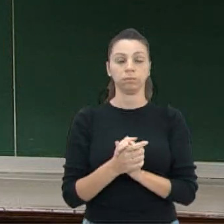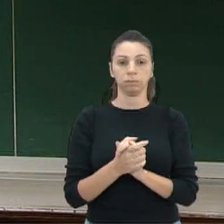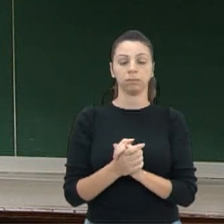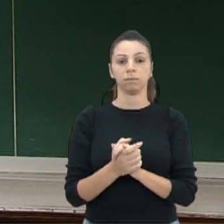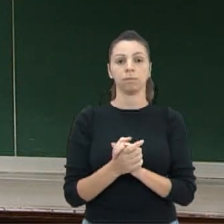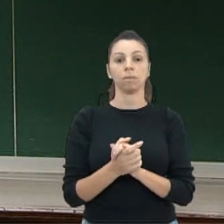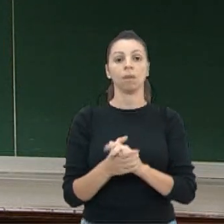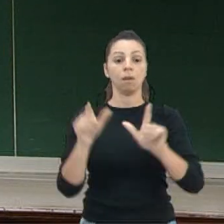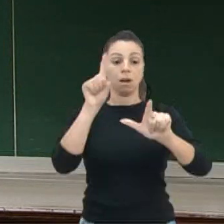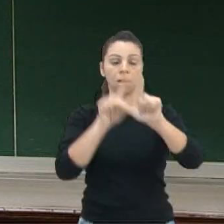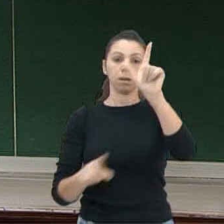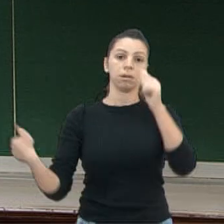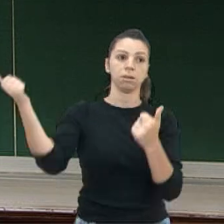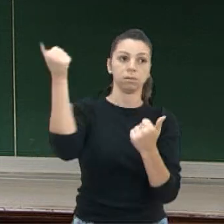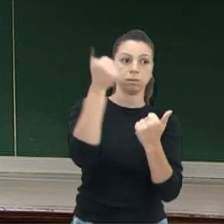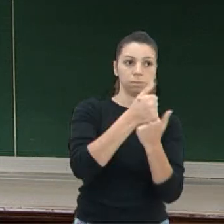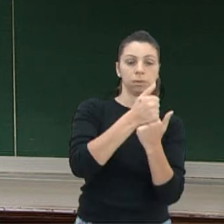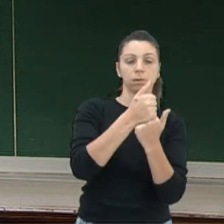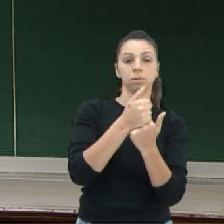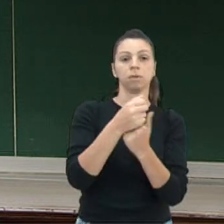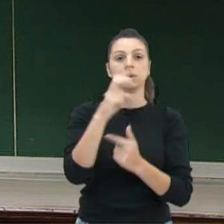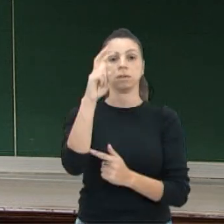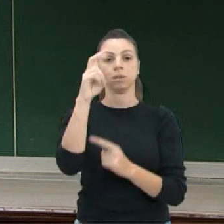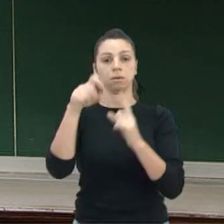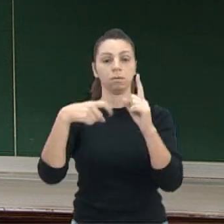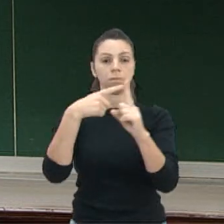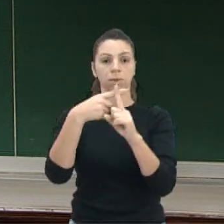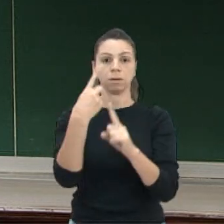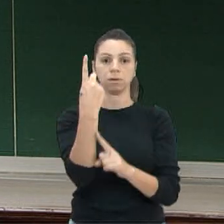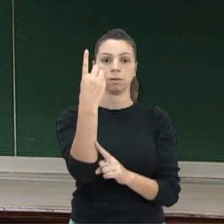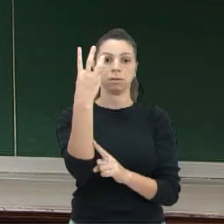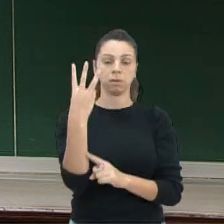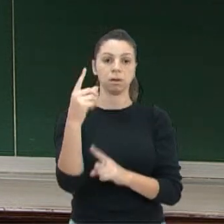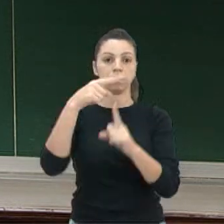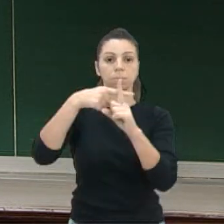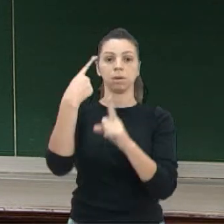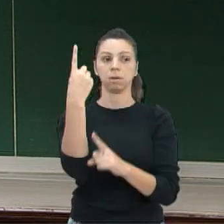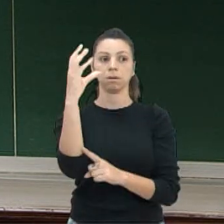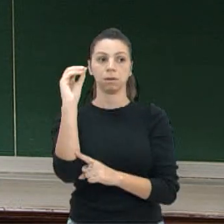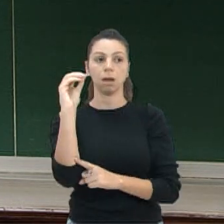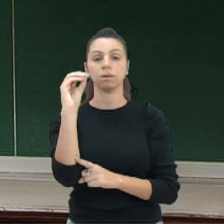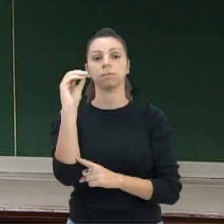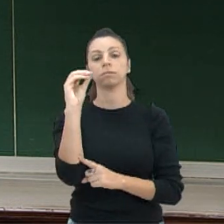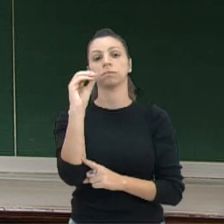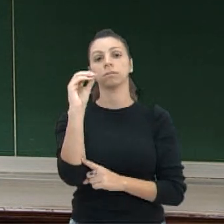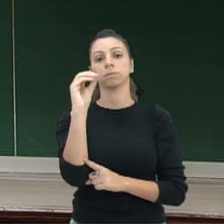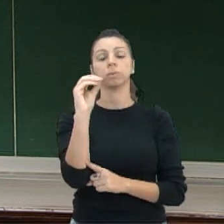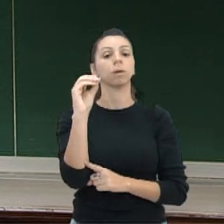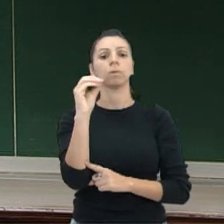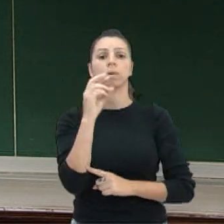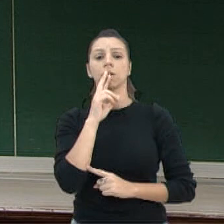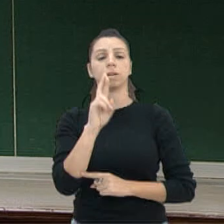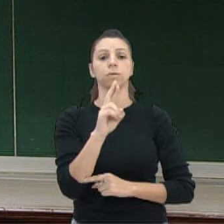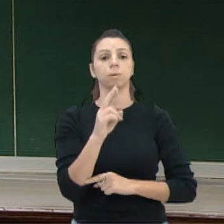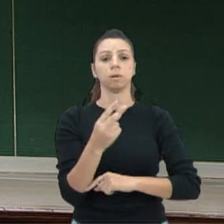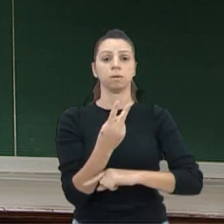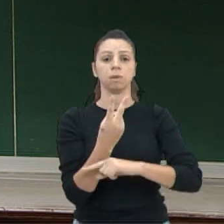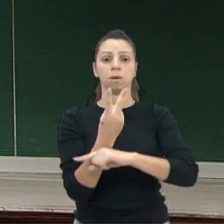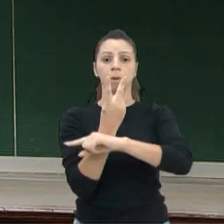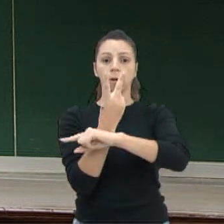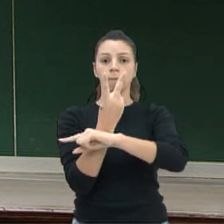P igual a 5 mais 13 mais 10 divididos por 2. Resultado, 28 divididos por 2, que vai dar igual